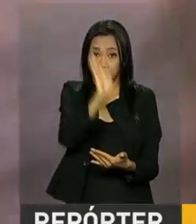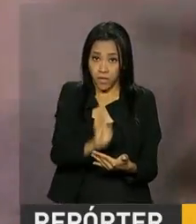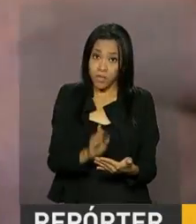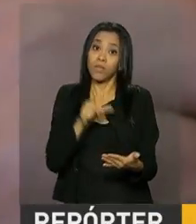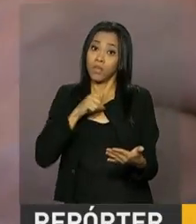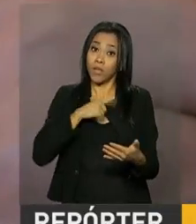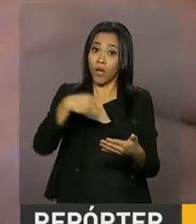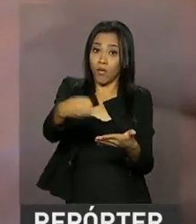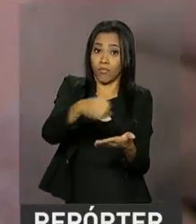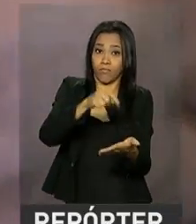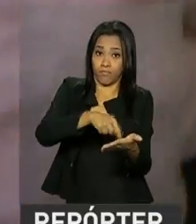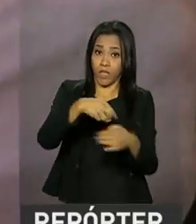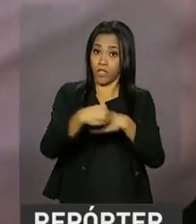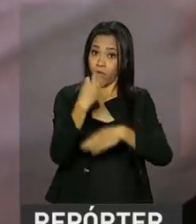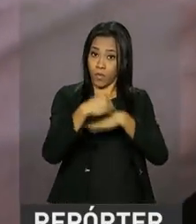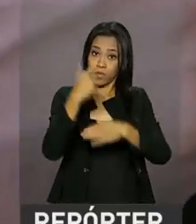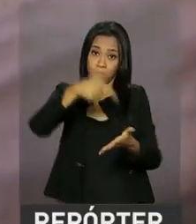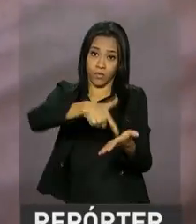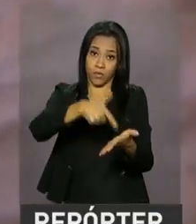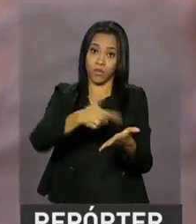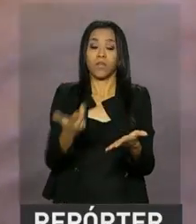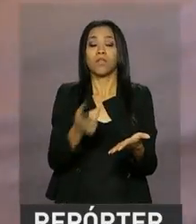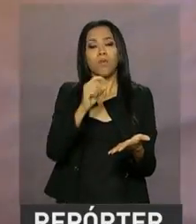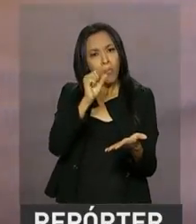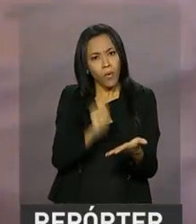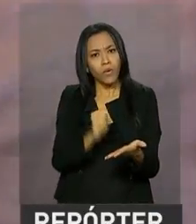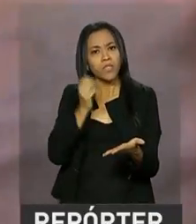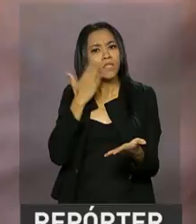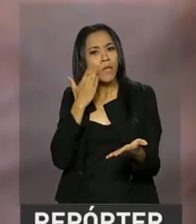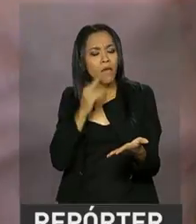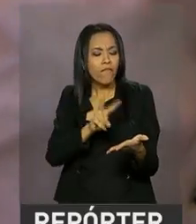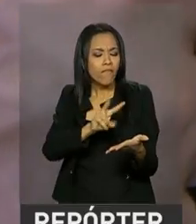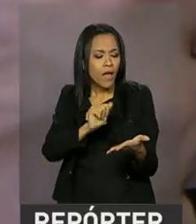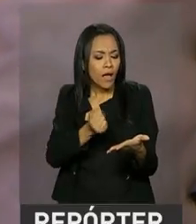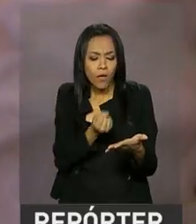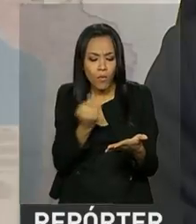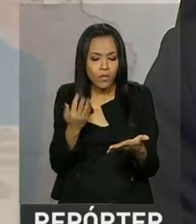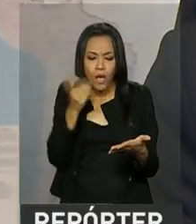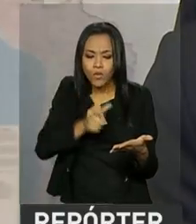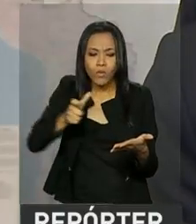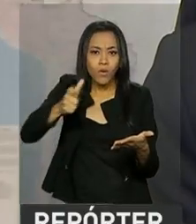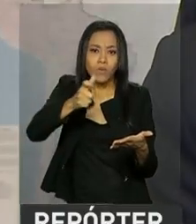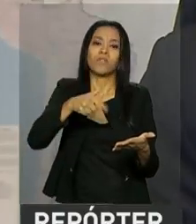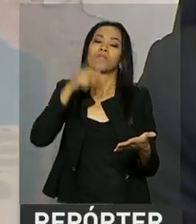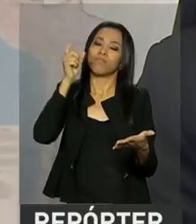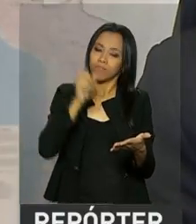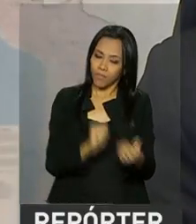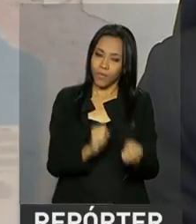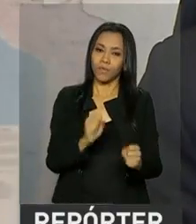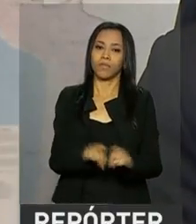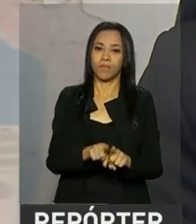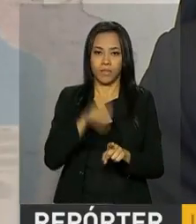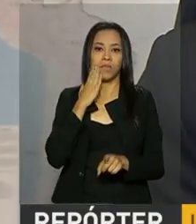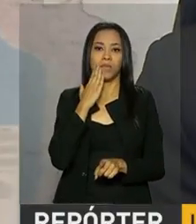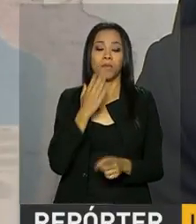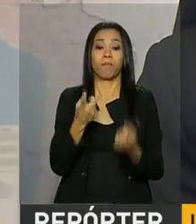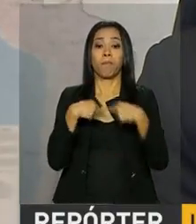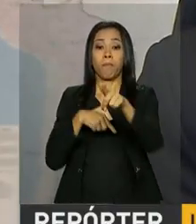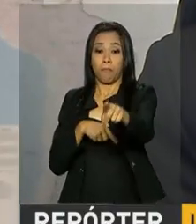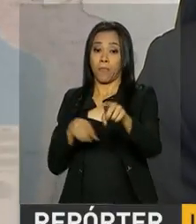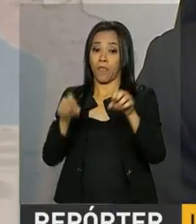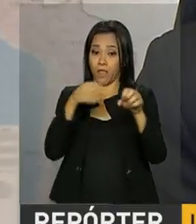disponibiliza a inserção das vagas pode ser acompanhada em tempo real desde que o sistema que o